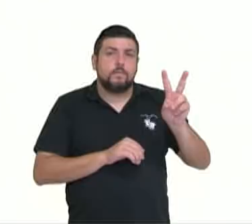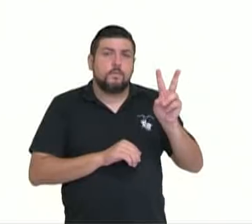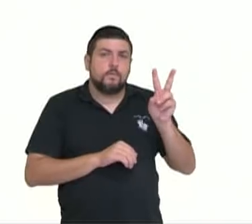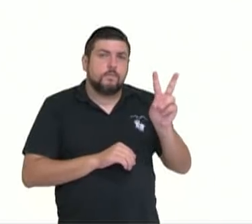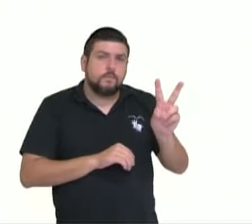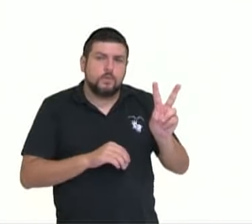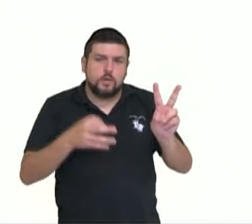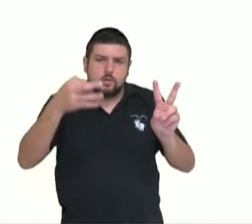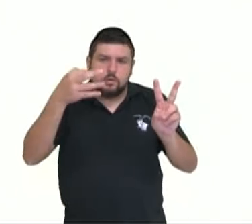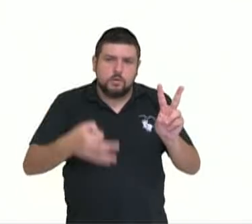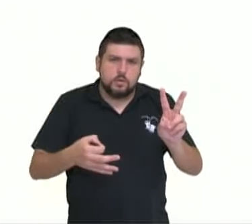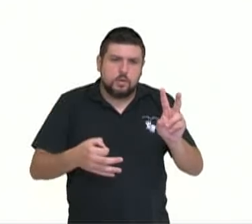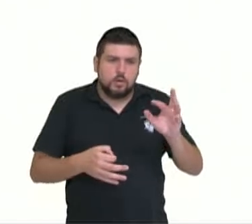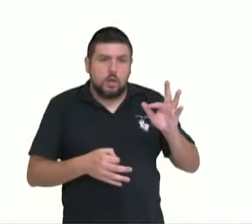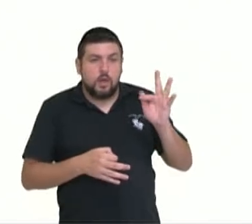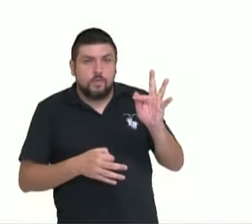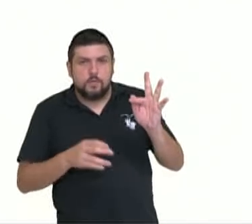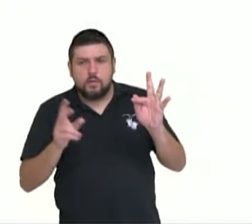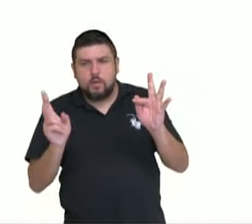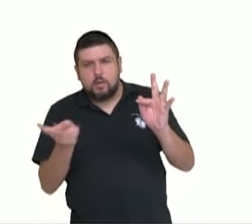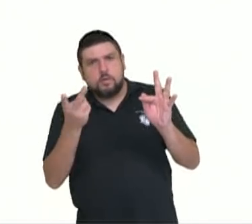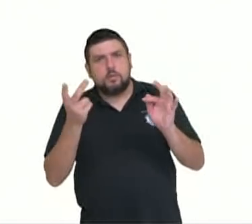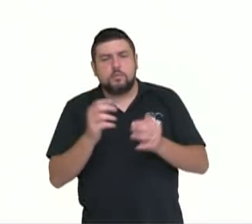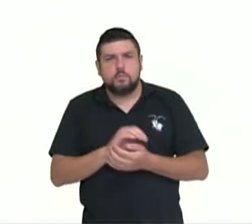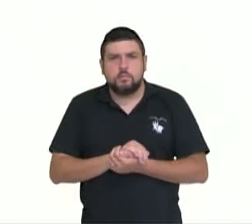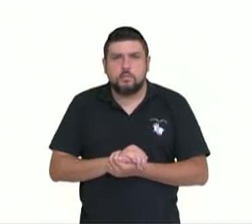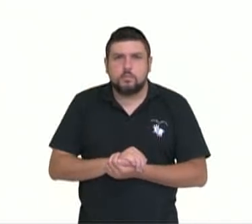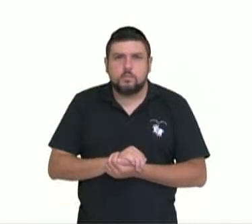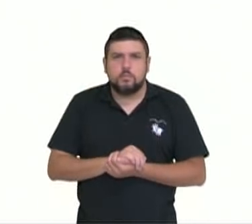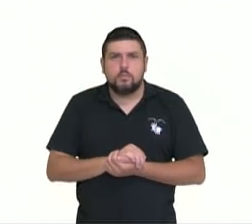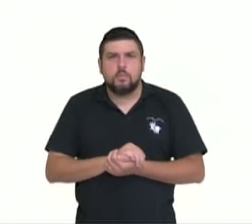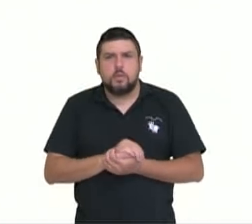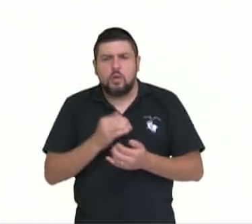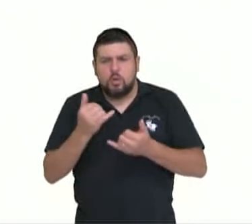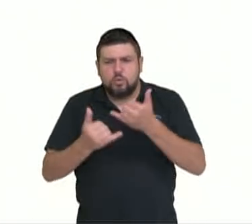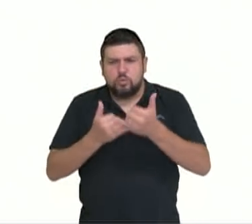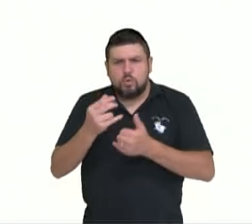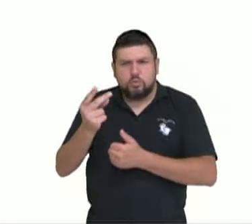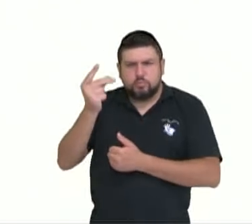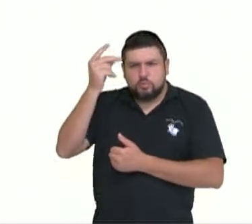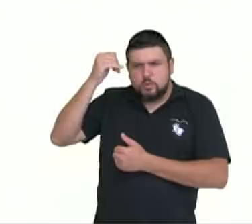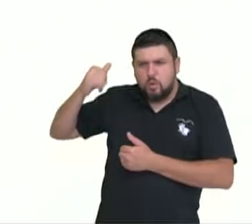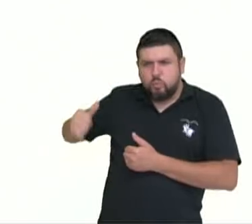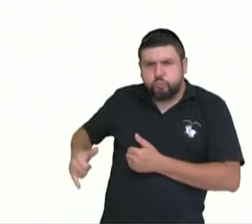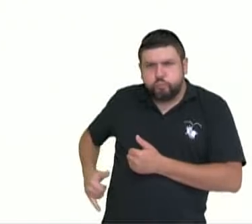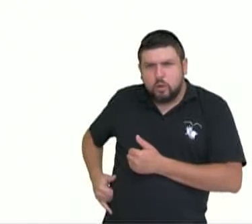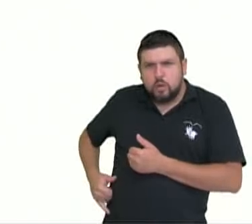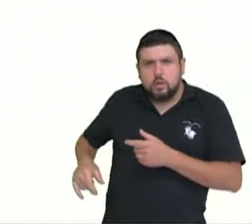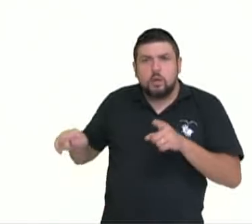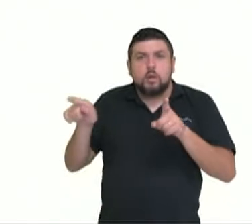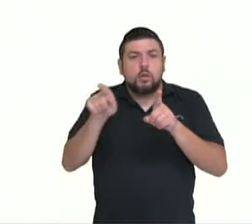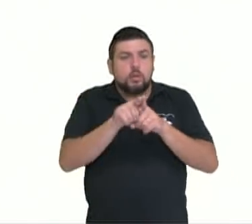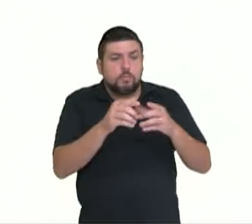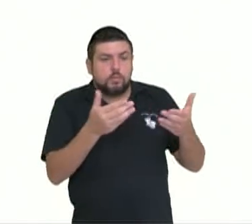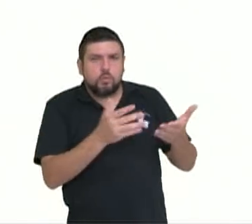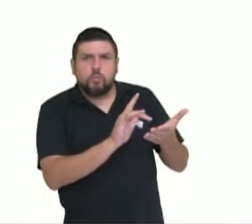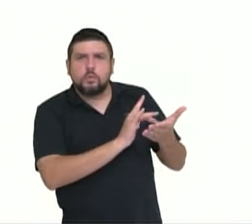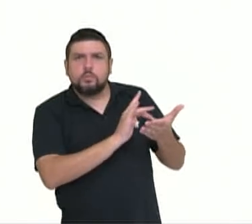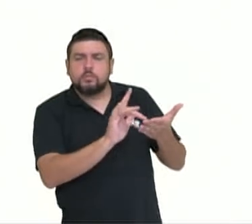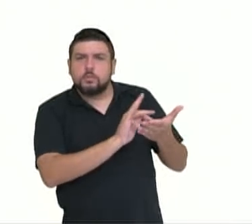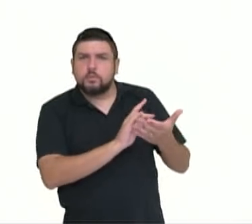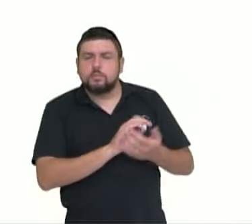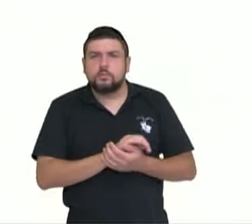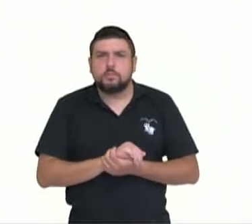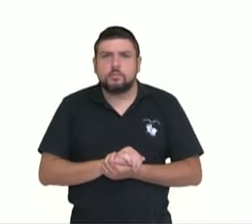ou F para falso. Os jogos eletrônicos são encontrados nos antigos celulares e também nos atuais smartphones?